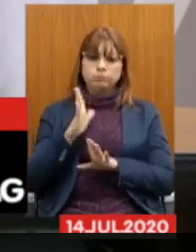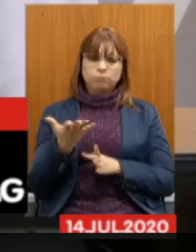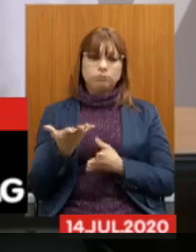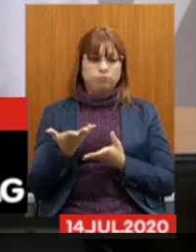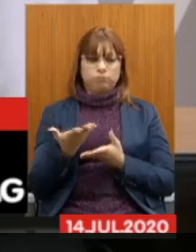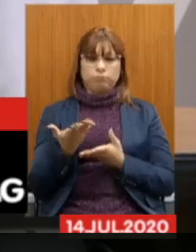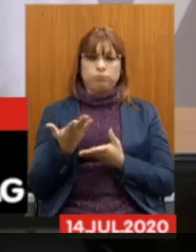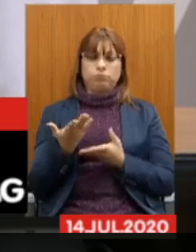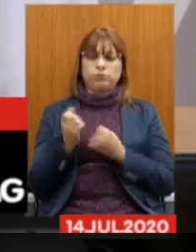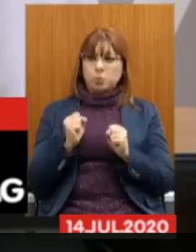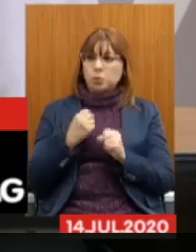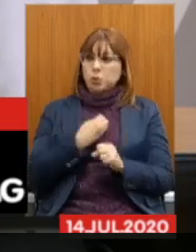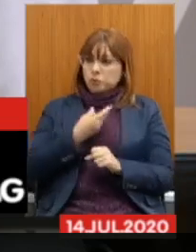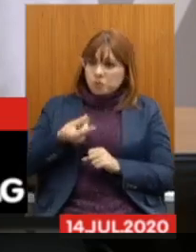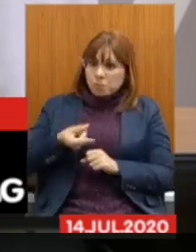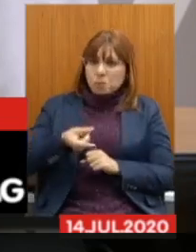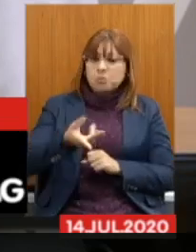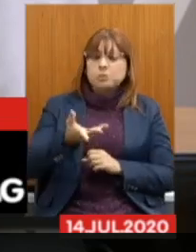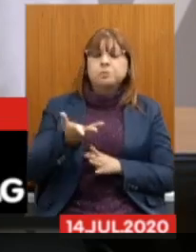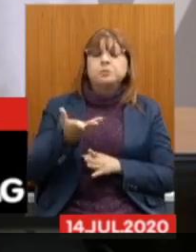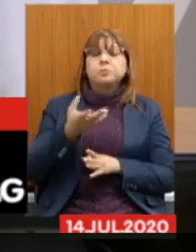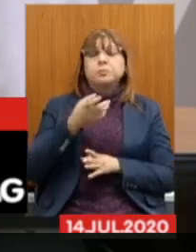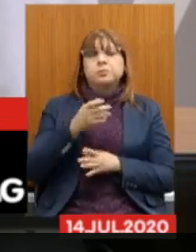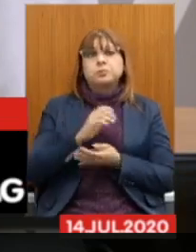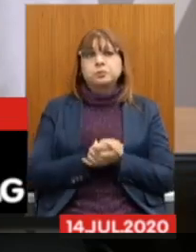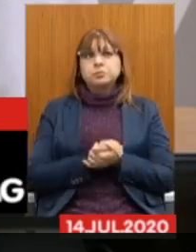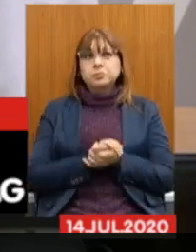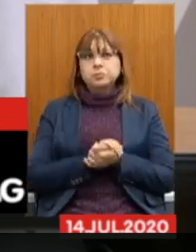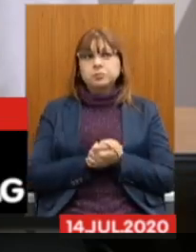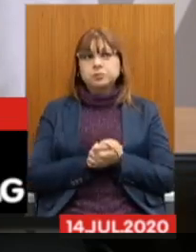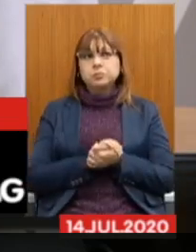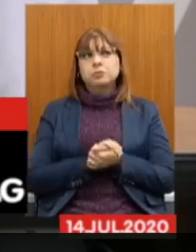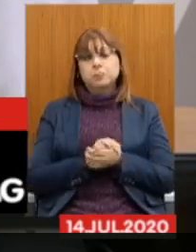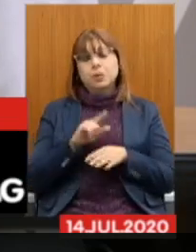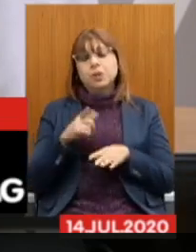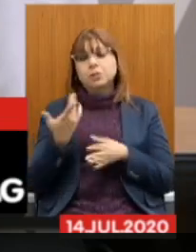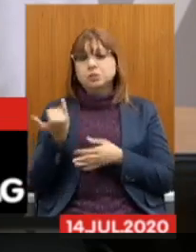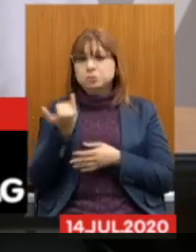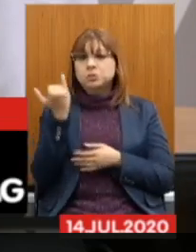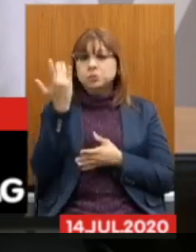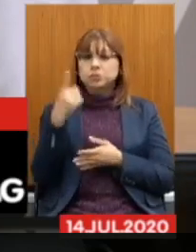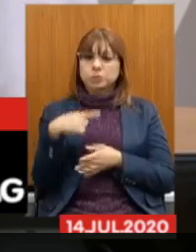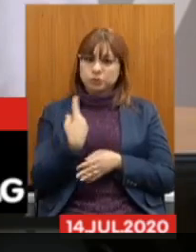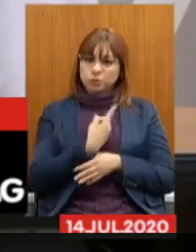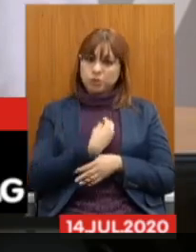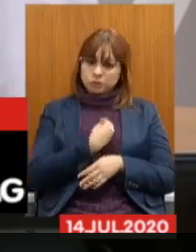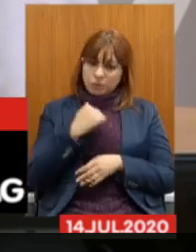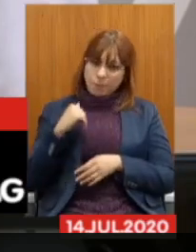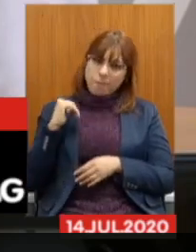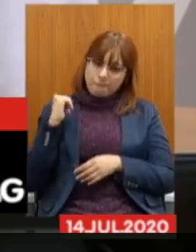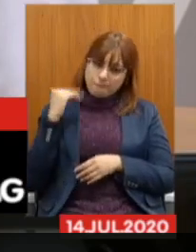Isso desequilibra o sistema, apesar de ser por um bom motivo. Estamos vivendo mais.